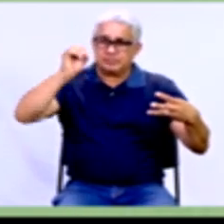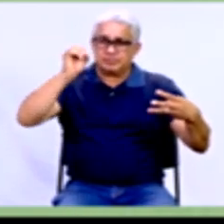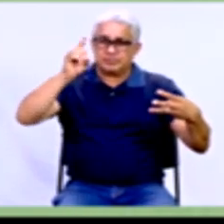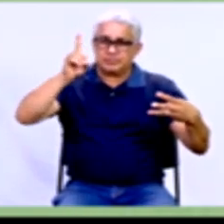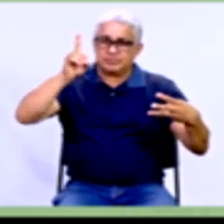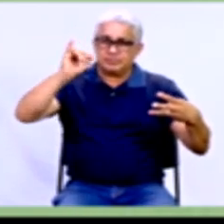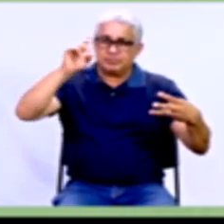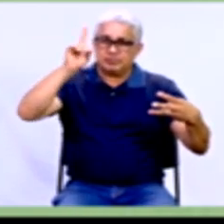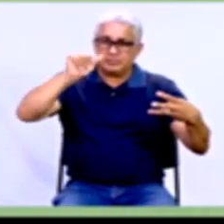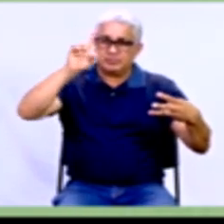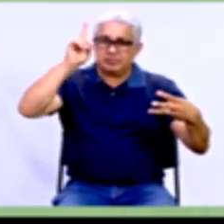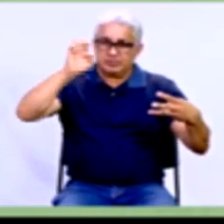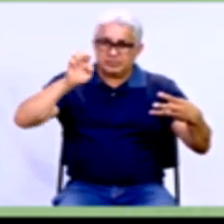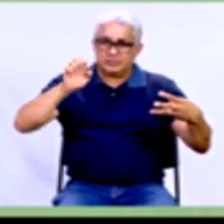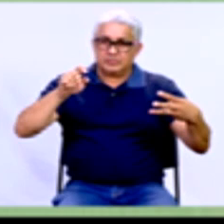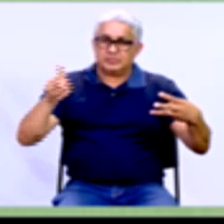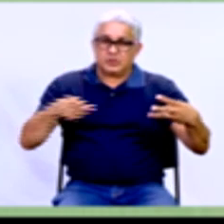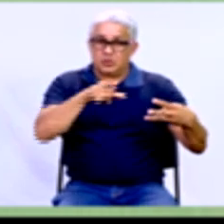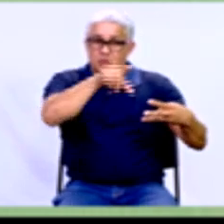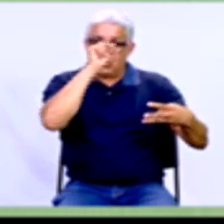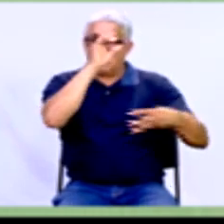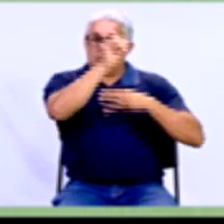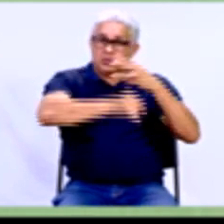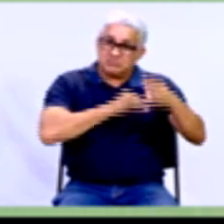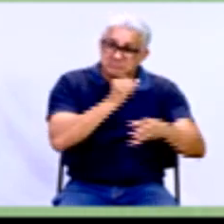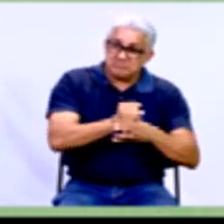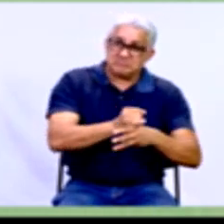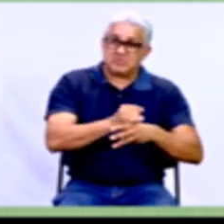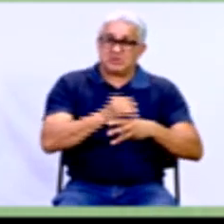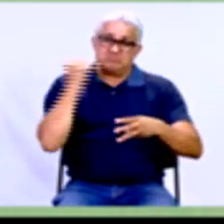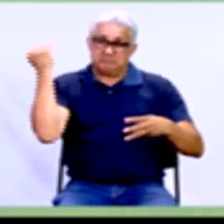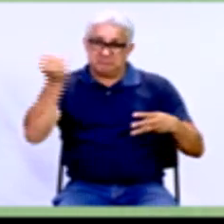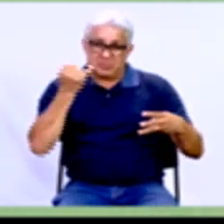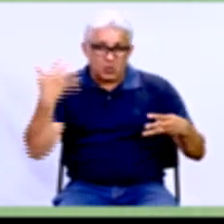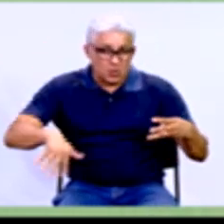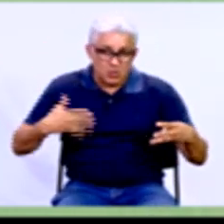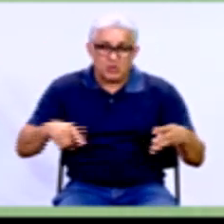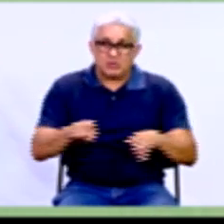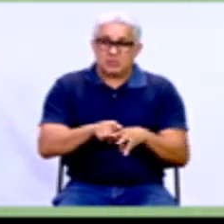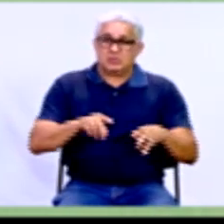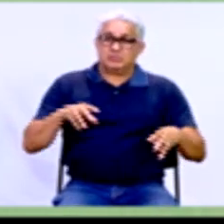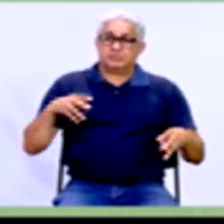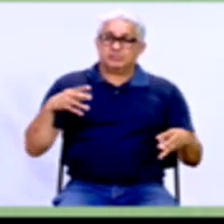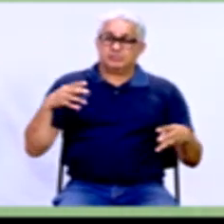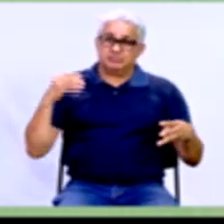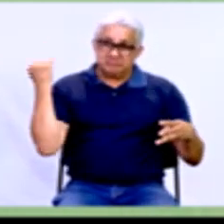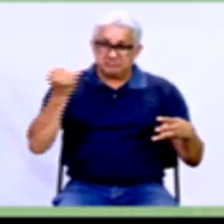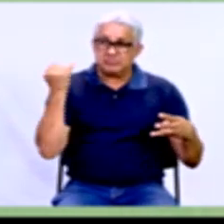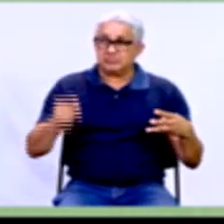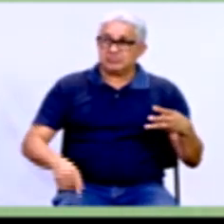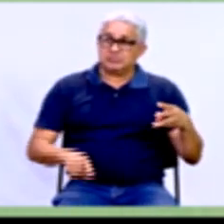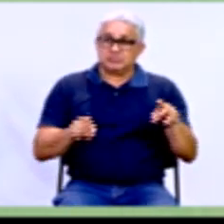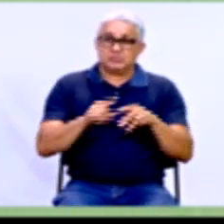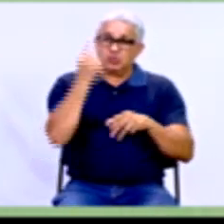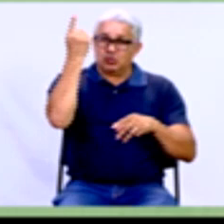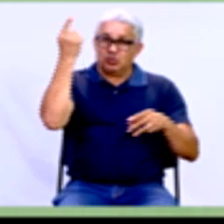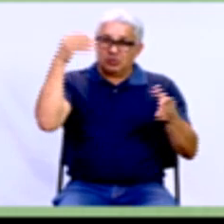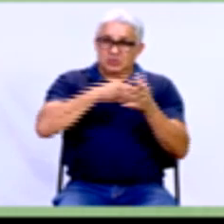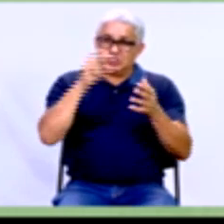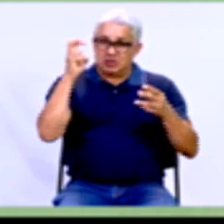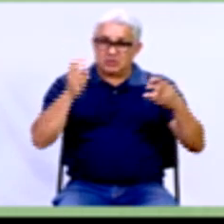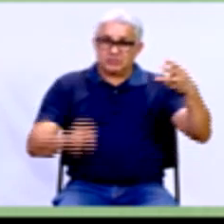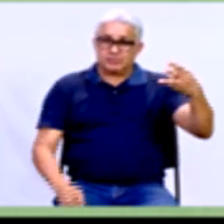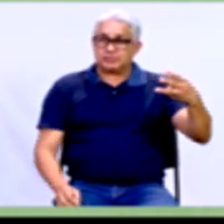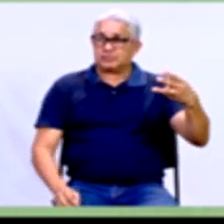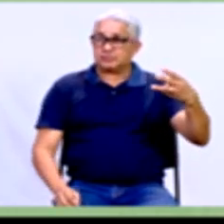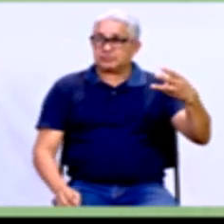de serviço? Aí tem lá, extremamente importante, muito importante. E vocês estão vendo que aqui também está de 1 a 5. Fora